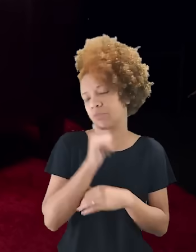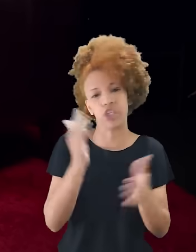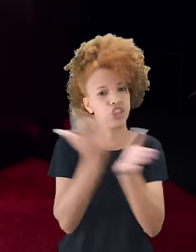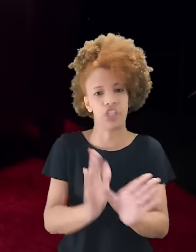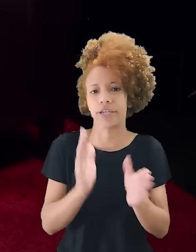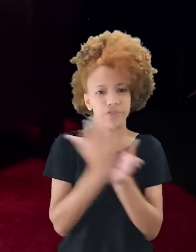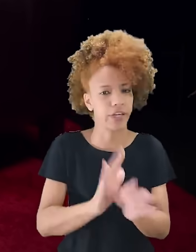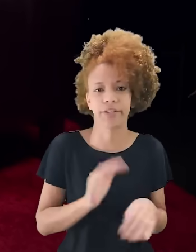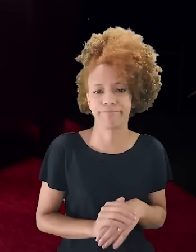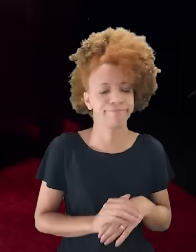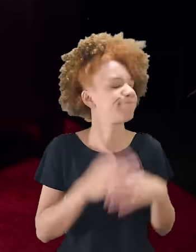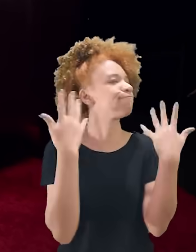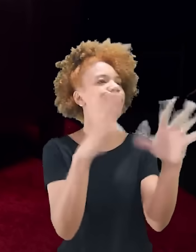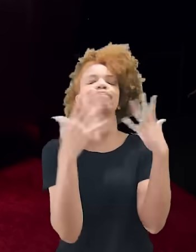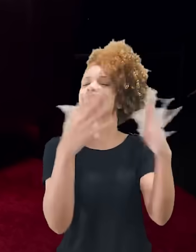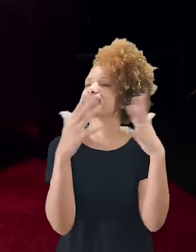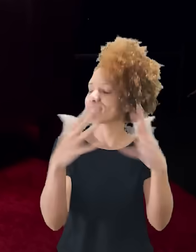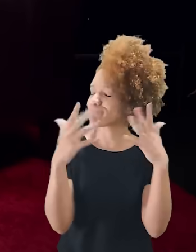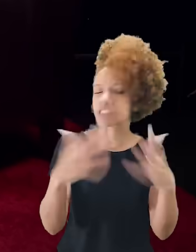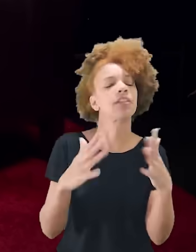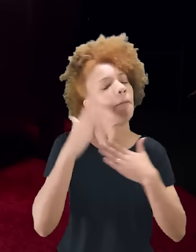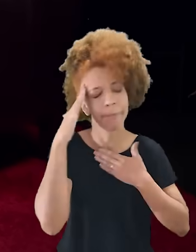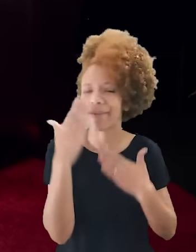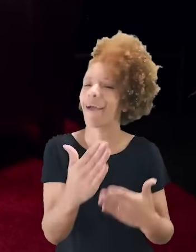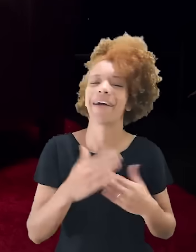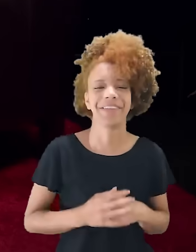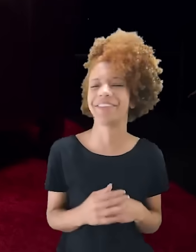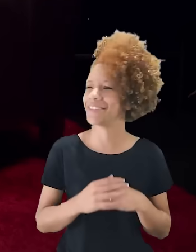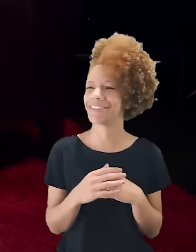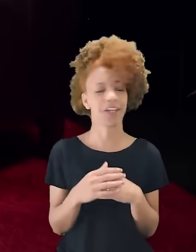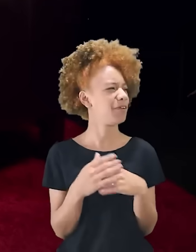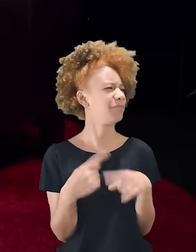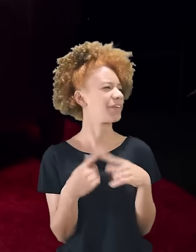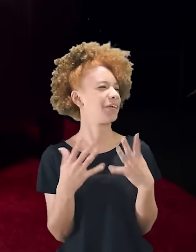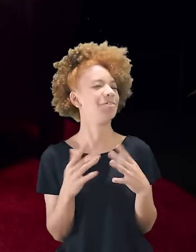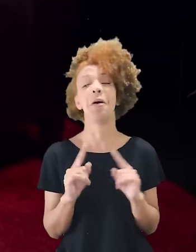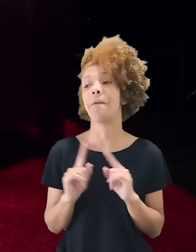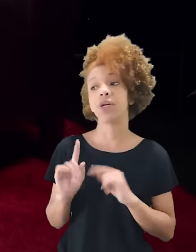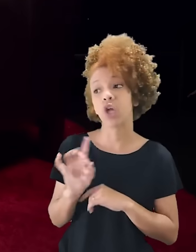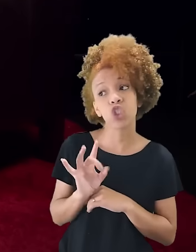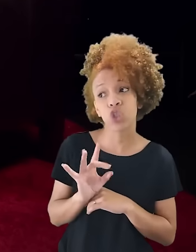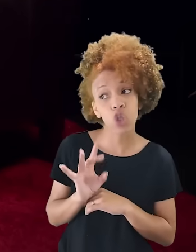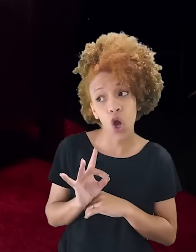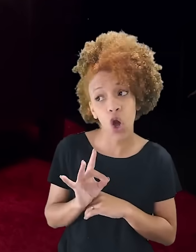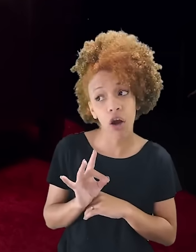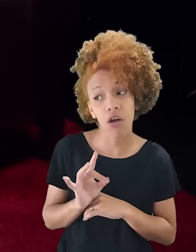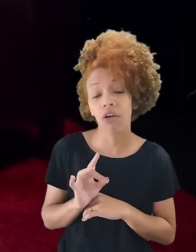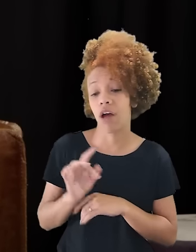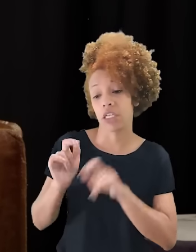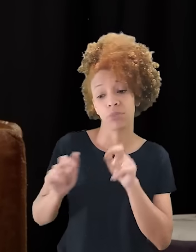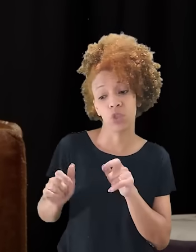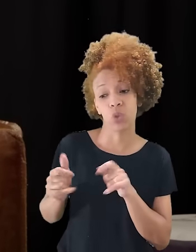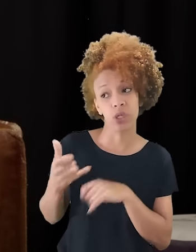acabar empoderamento masculino obrigado e não as e não são só